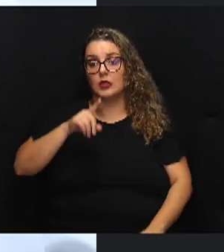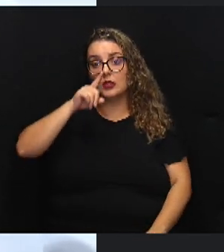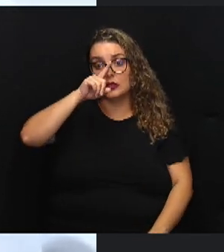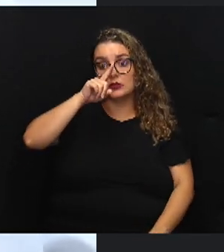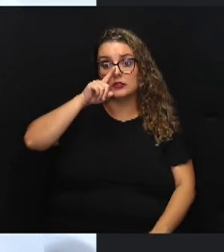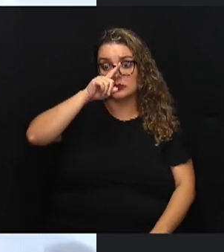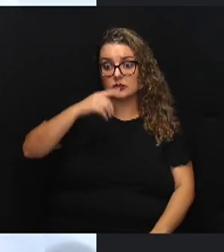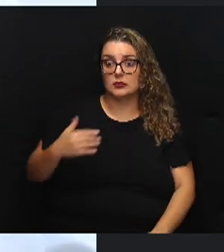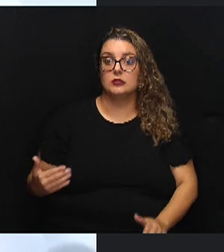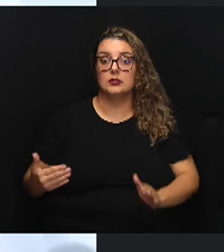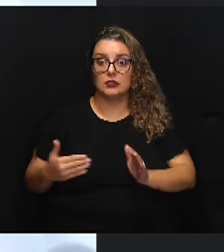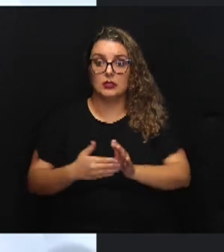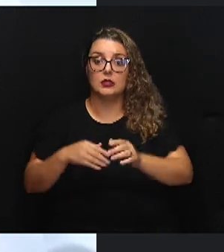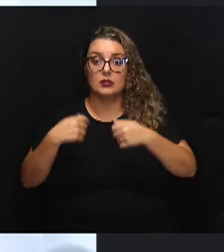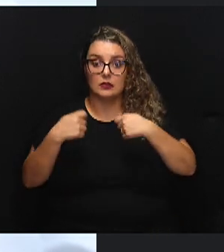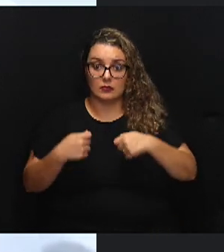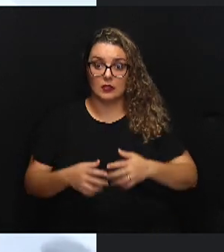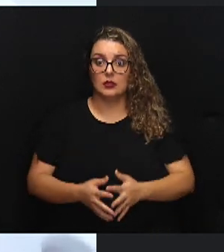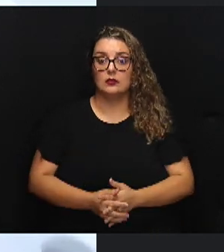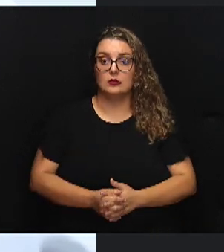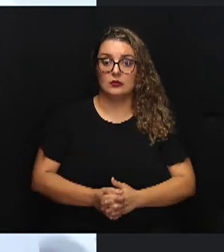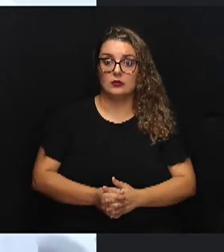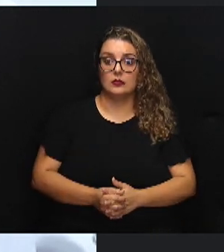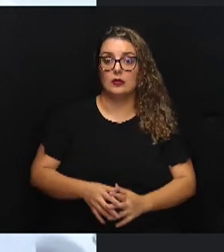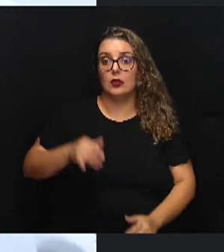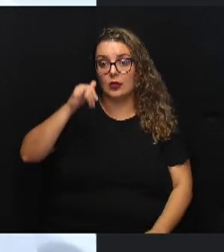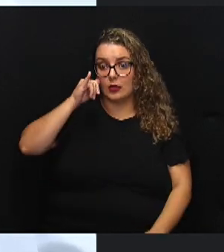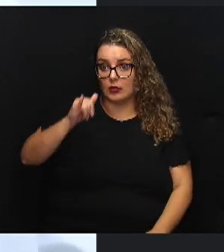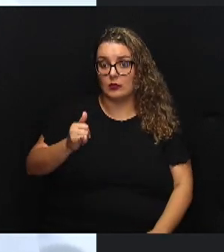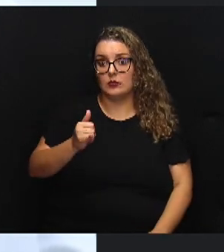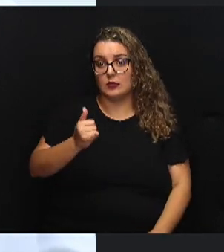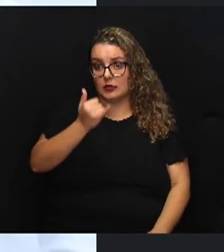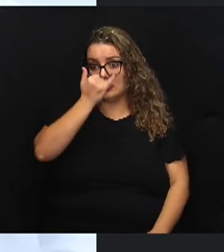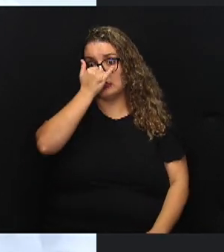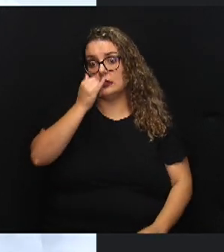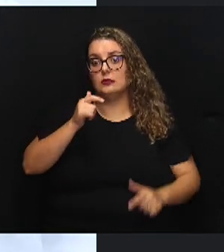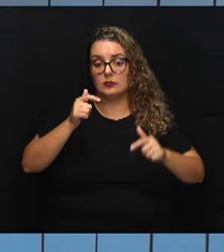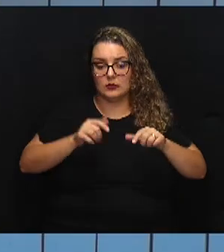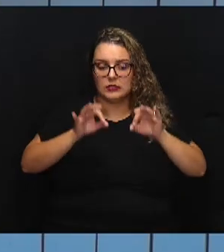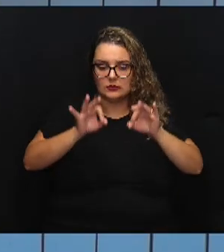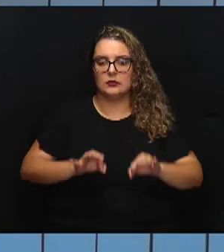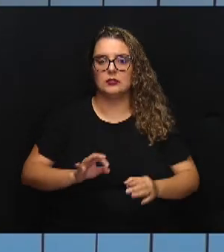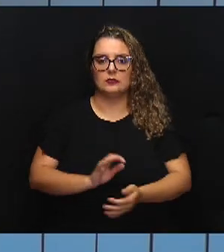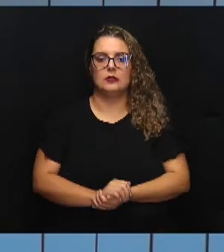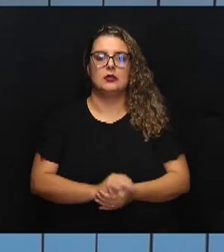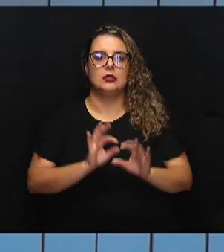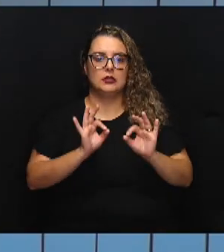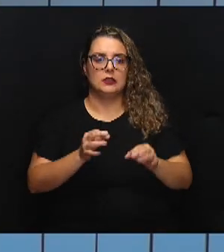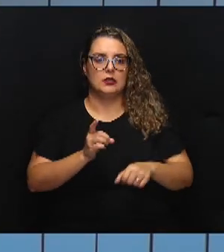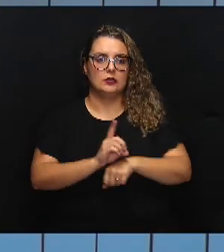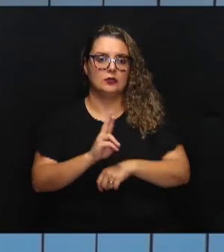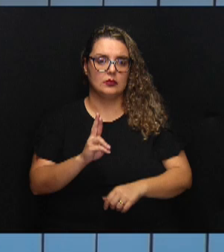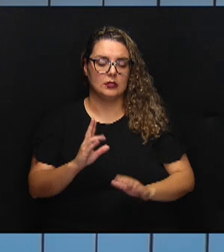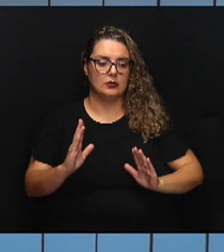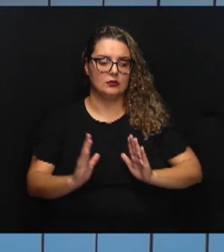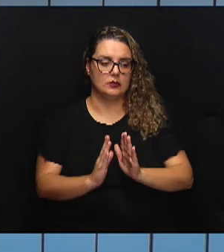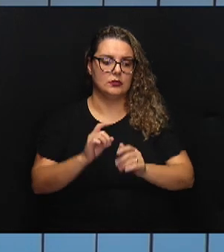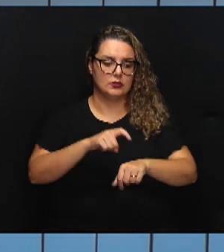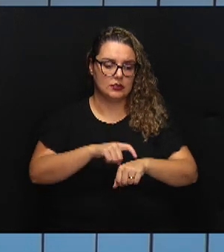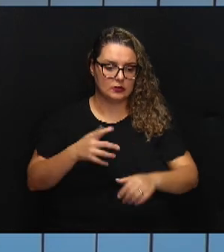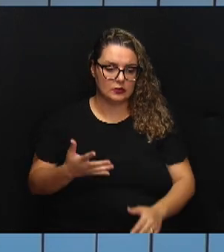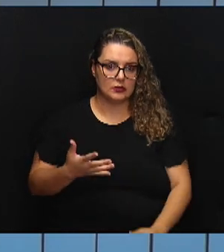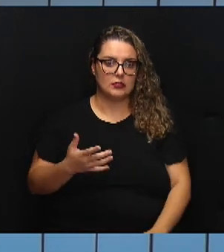e até necessite de uma prevenção pontual. Certo. Doutora, diante desse quadro,